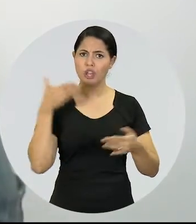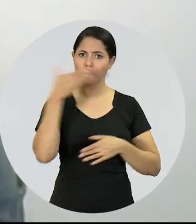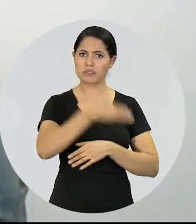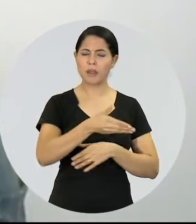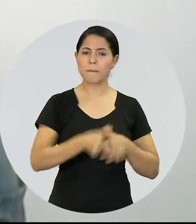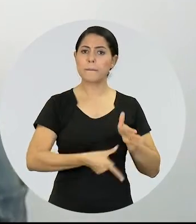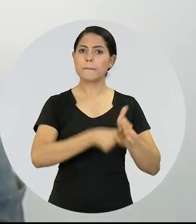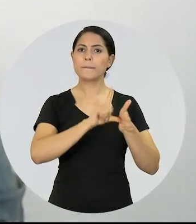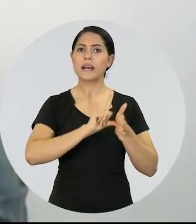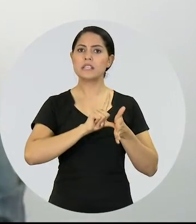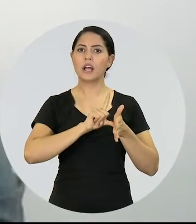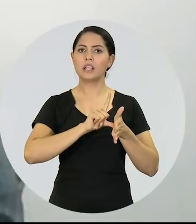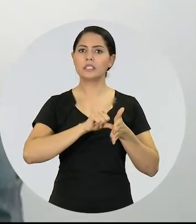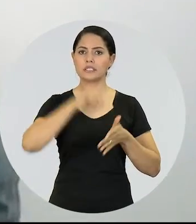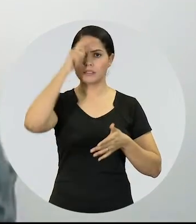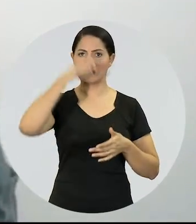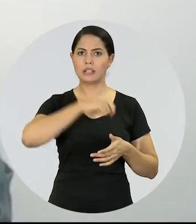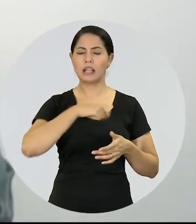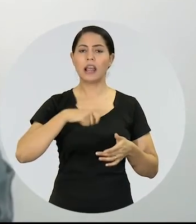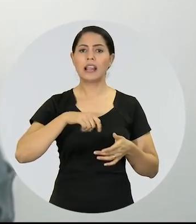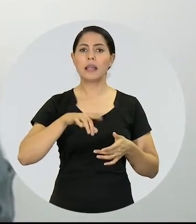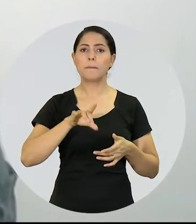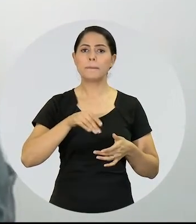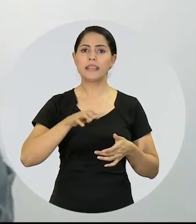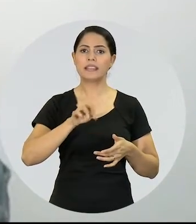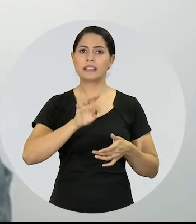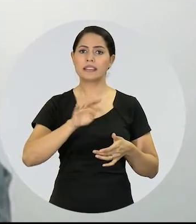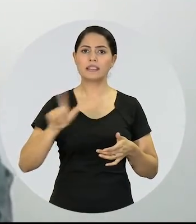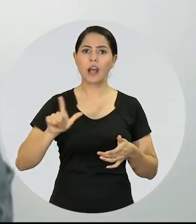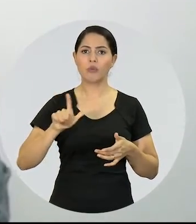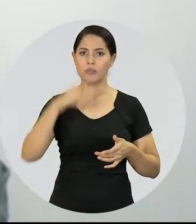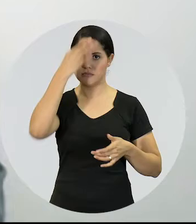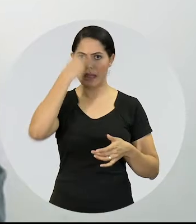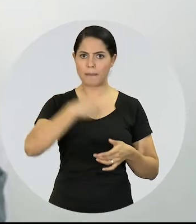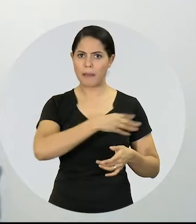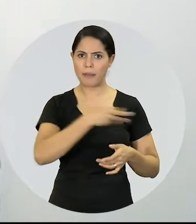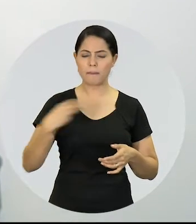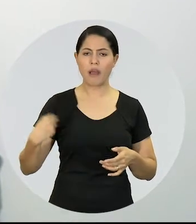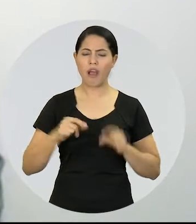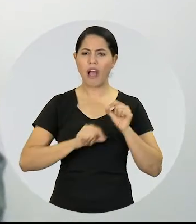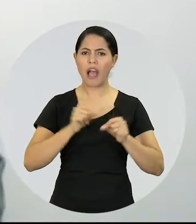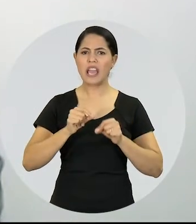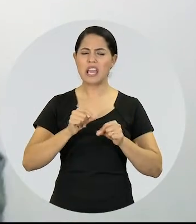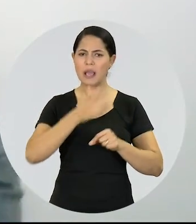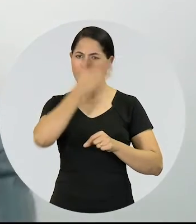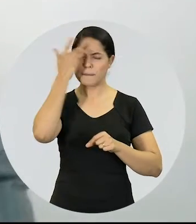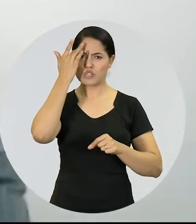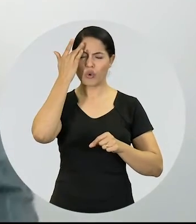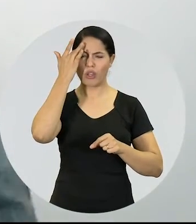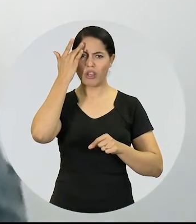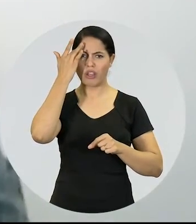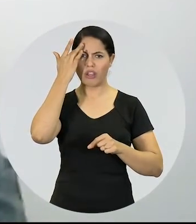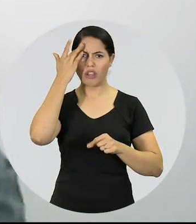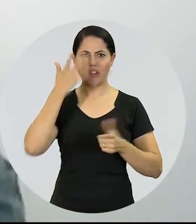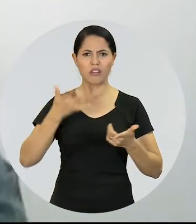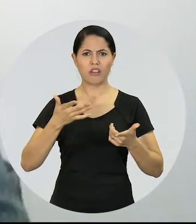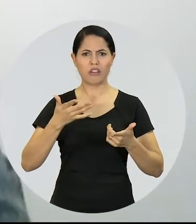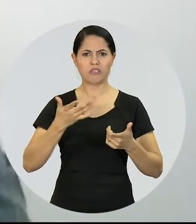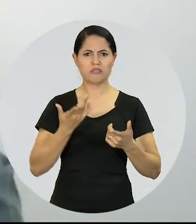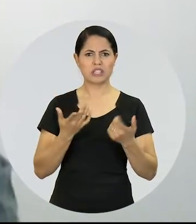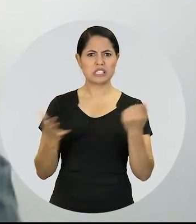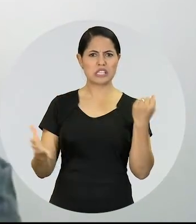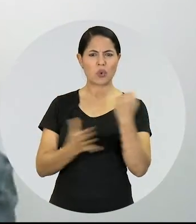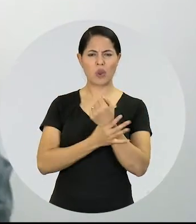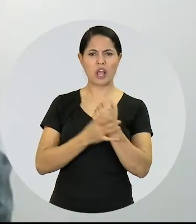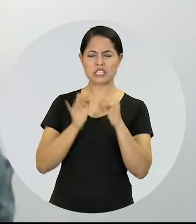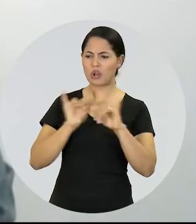Público. E antes de eu passar no detector de metal, o segurança disse que eu não poderia entrar, a não ser que eu baixasse